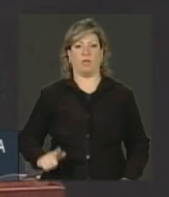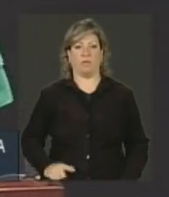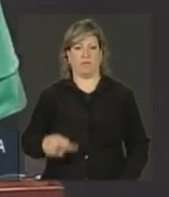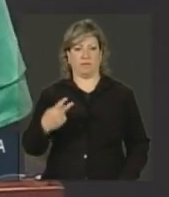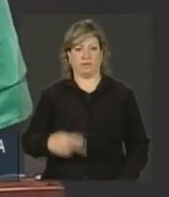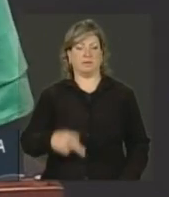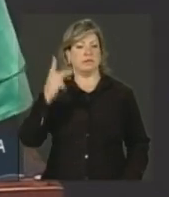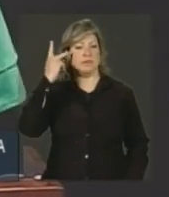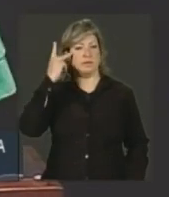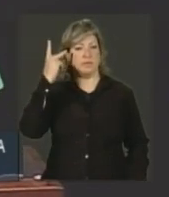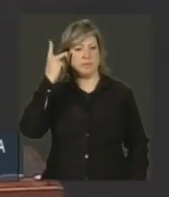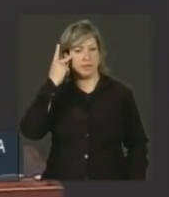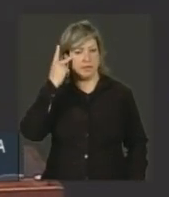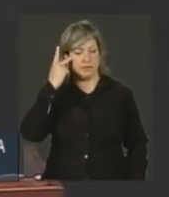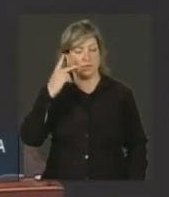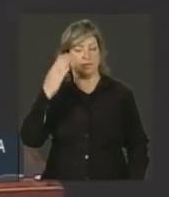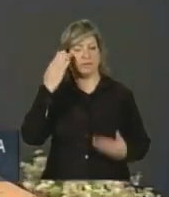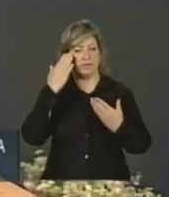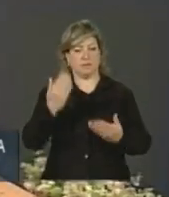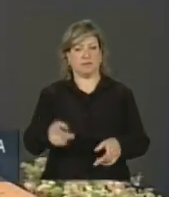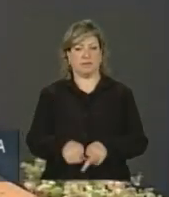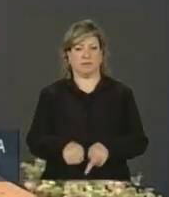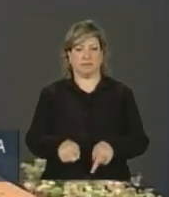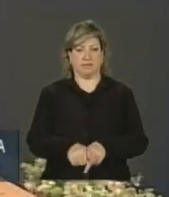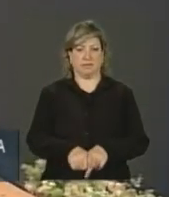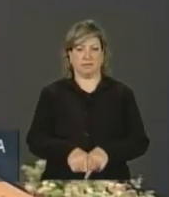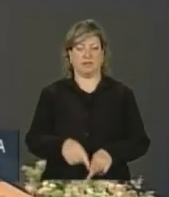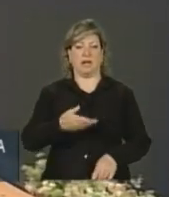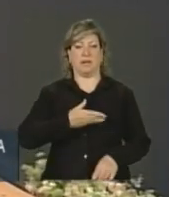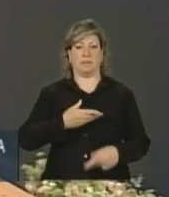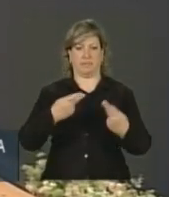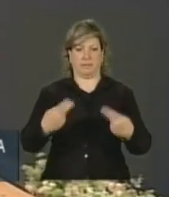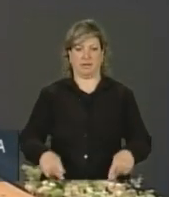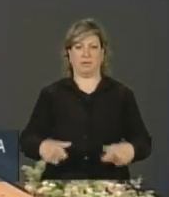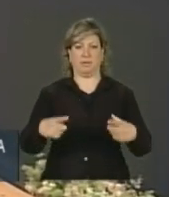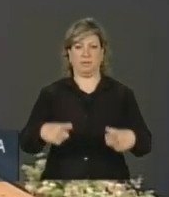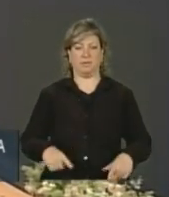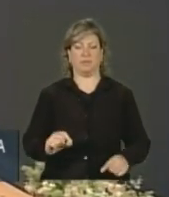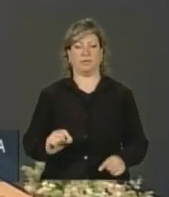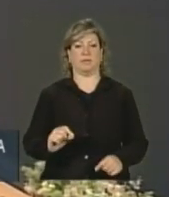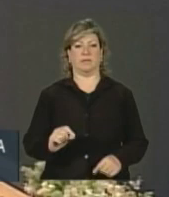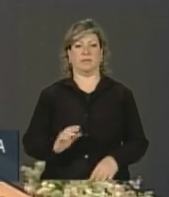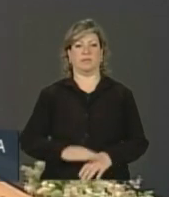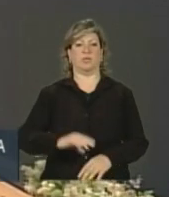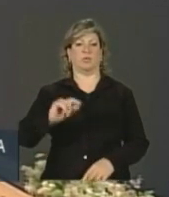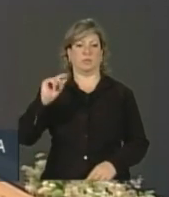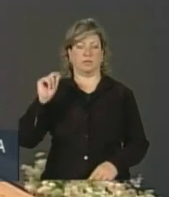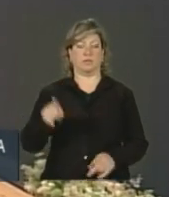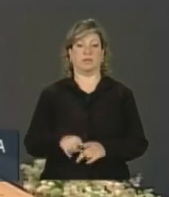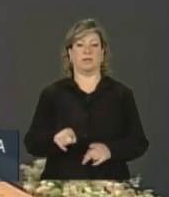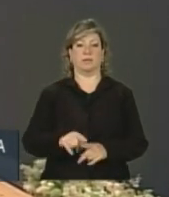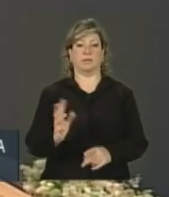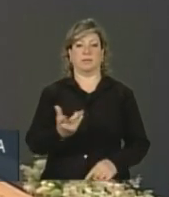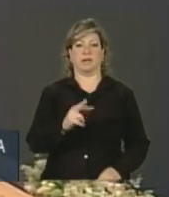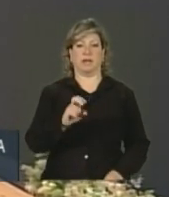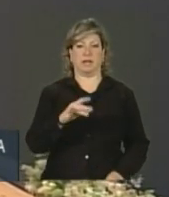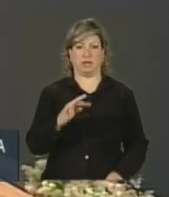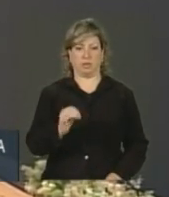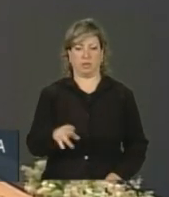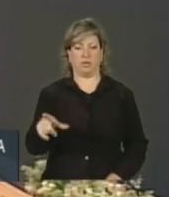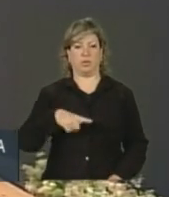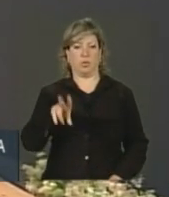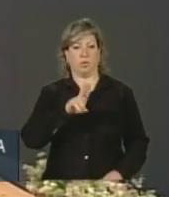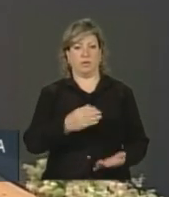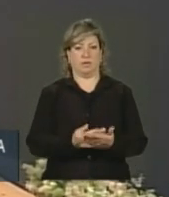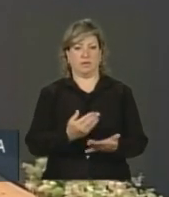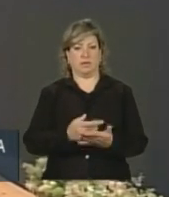Estado, Geraldo Alckmin, amigo desta casa de longa data, o magnífico reitor da Universidade